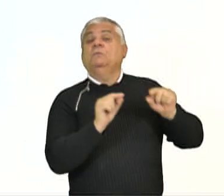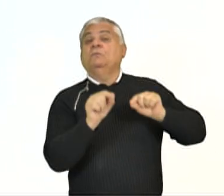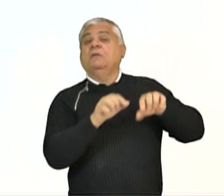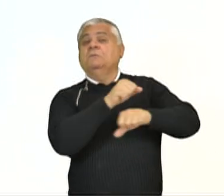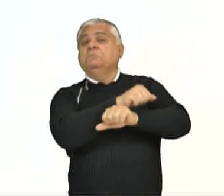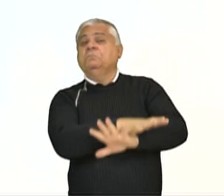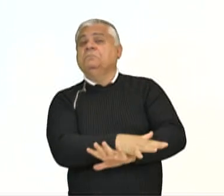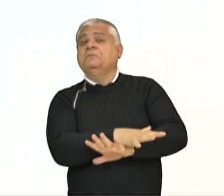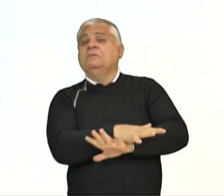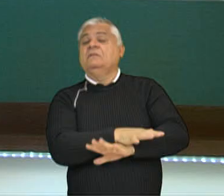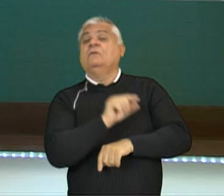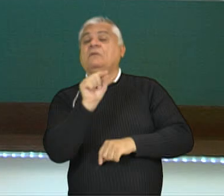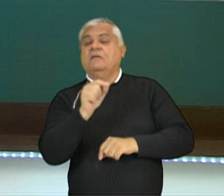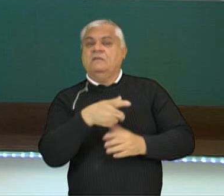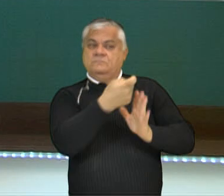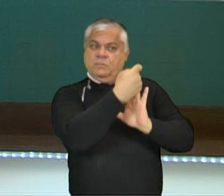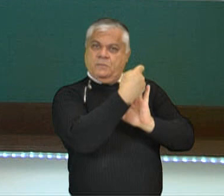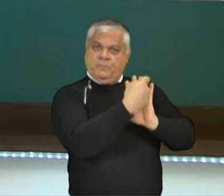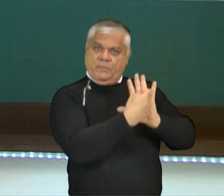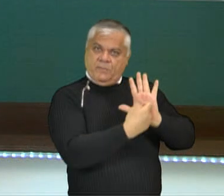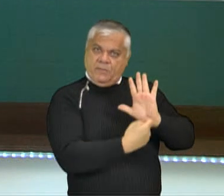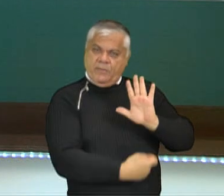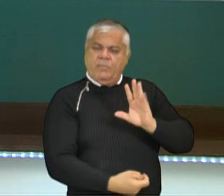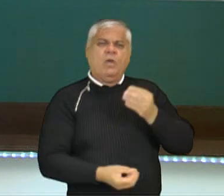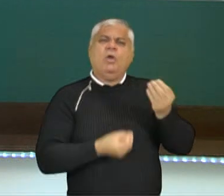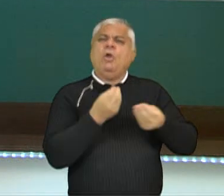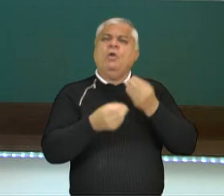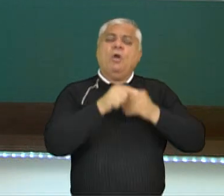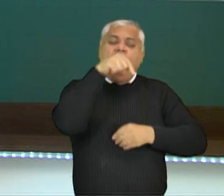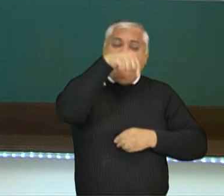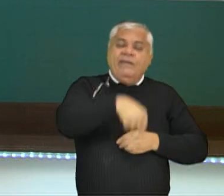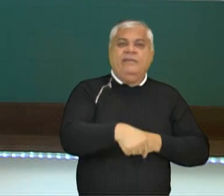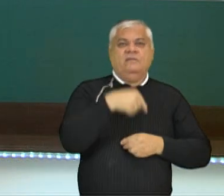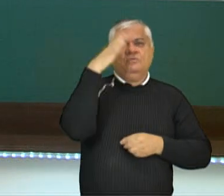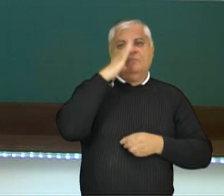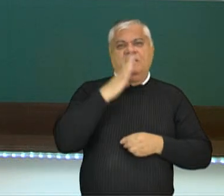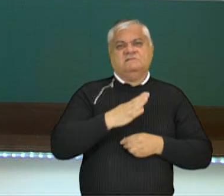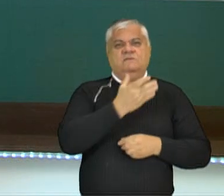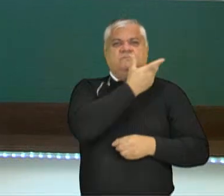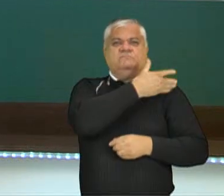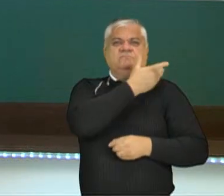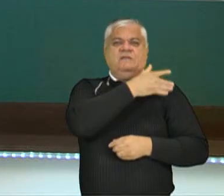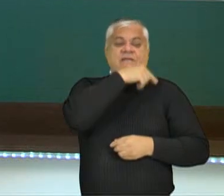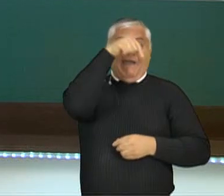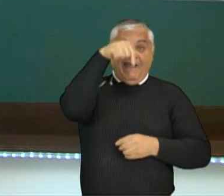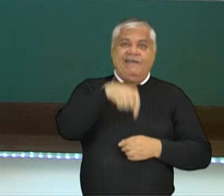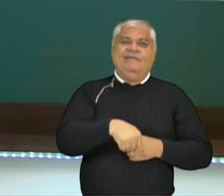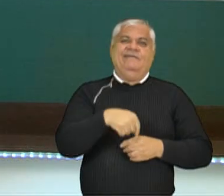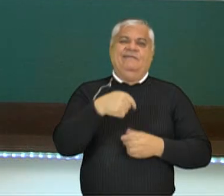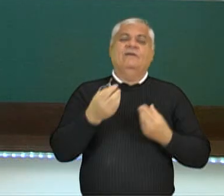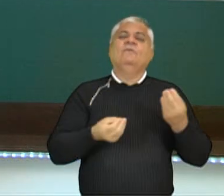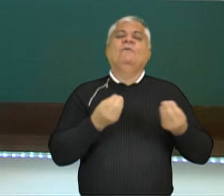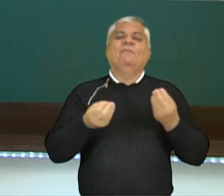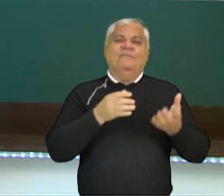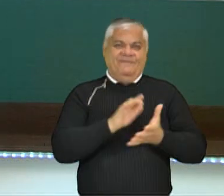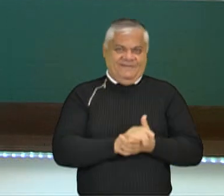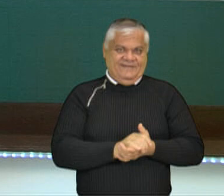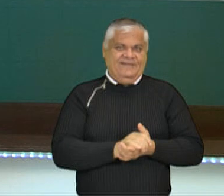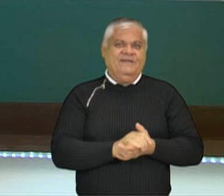Então, a proposta é, descreva sobre como que são as questões de preconceito